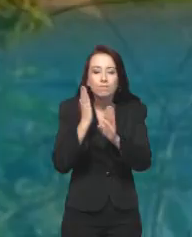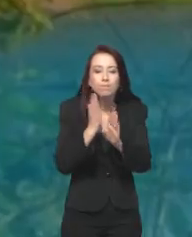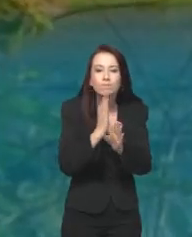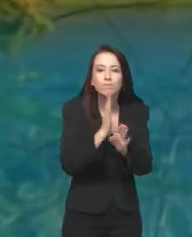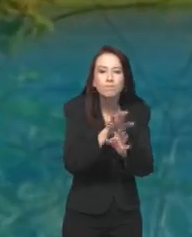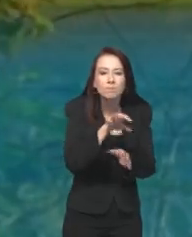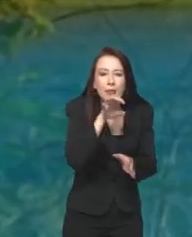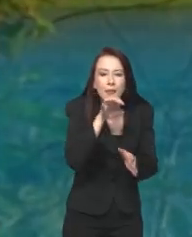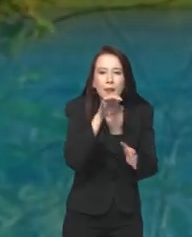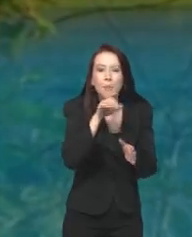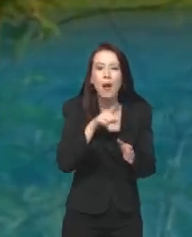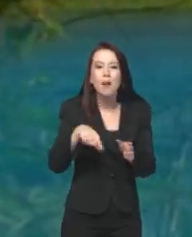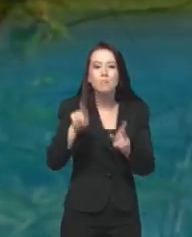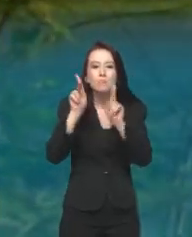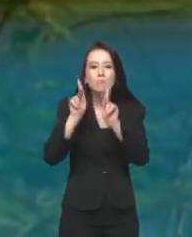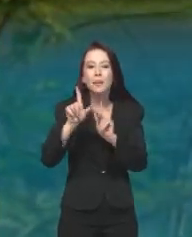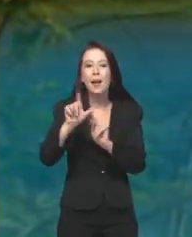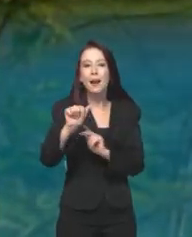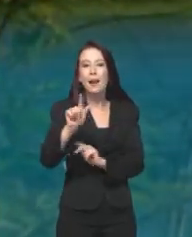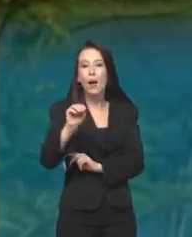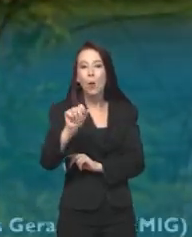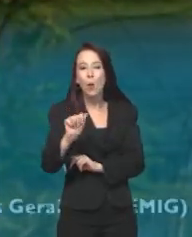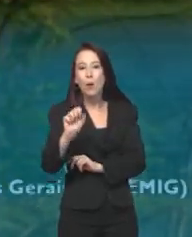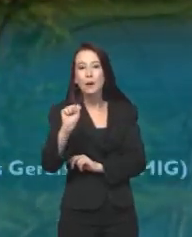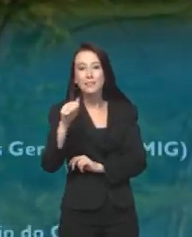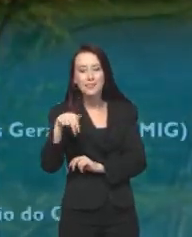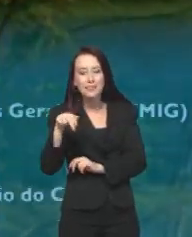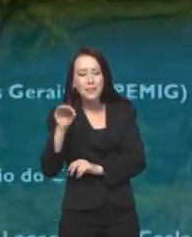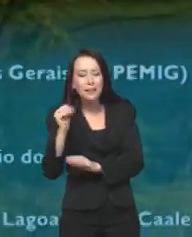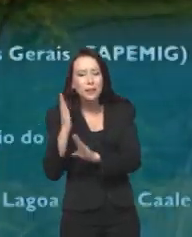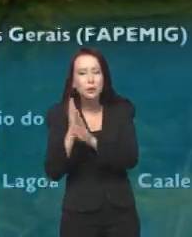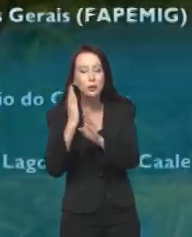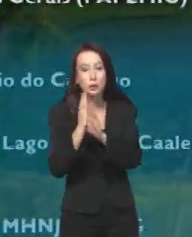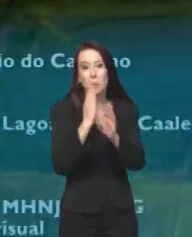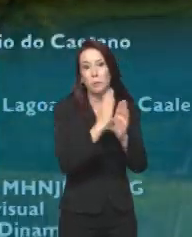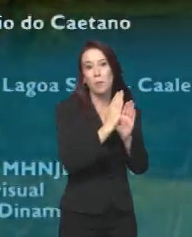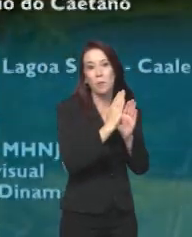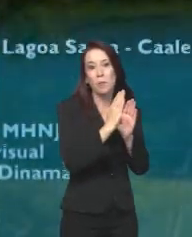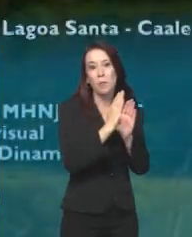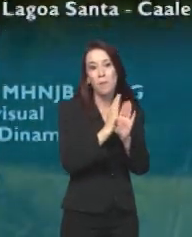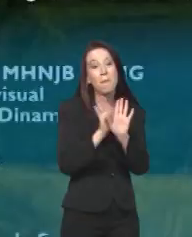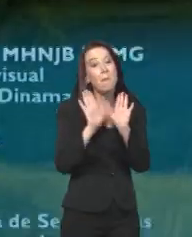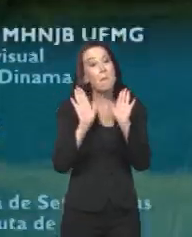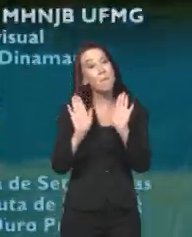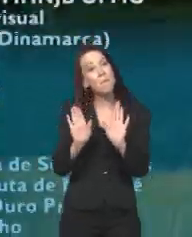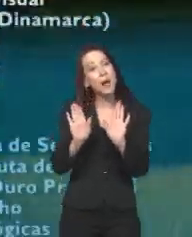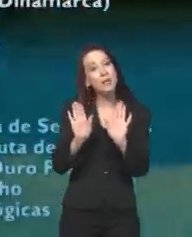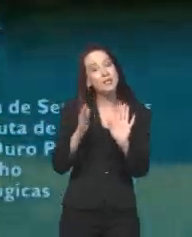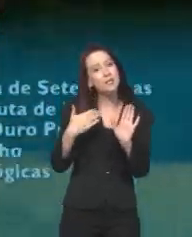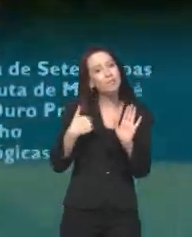Encontrei a prova que o homem de Lagoa Santa tinha escapado de animais muito mais poderosos que ele.